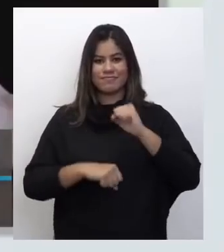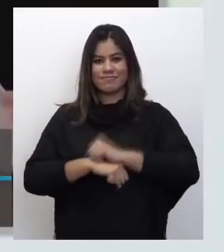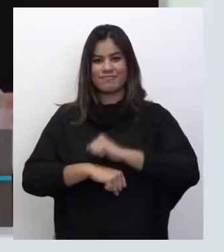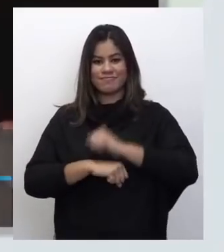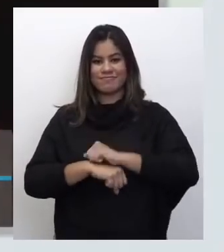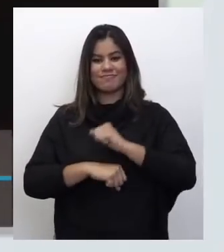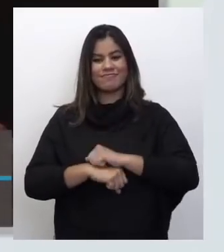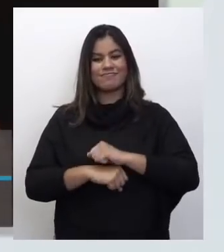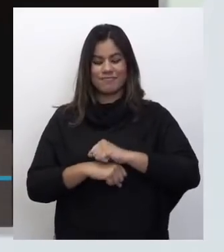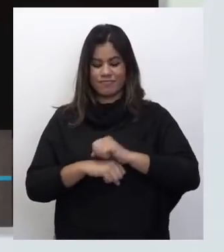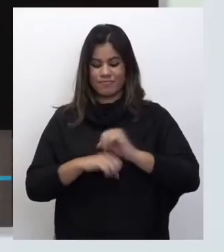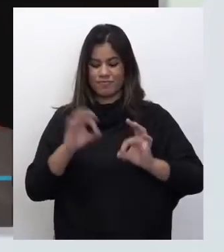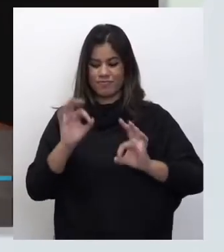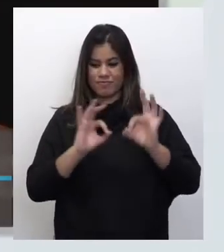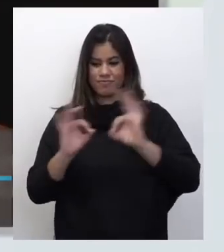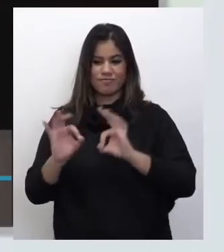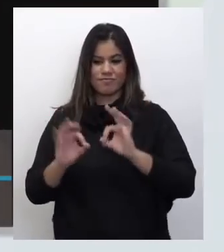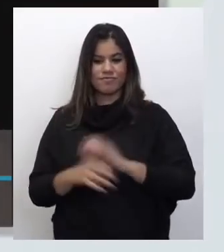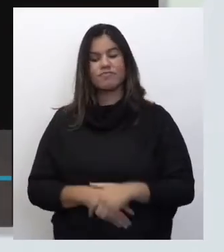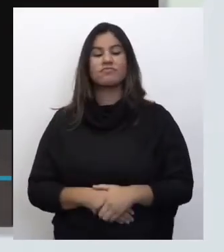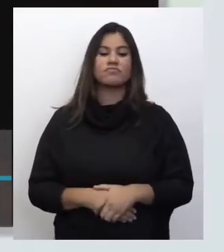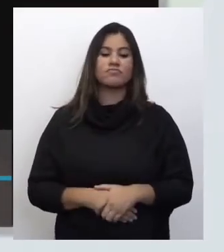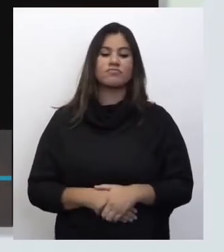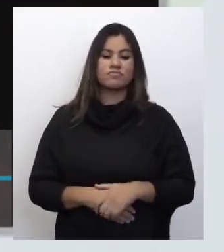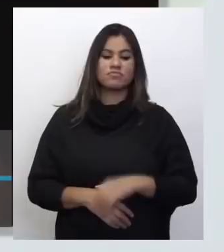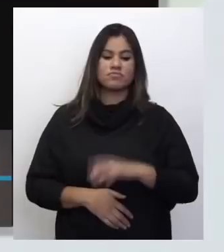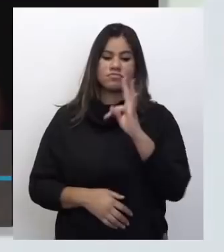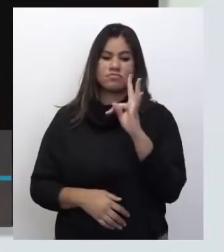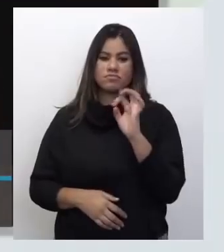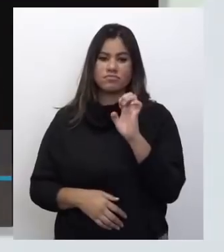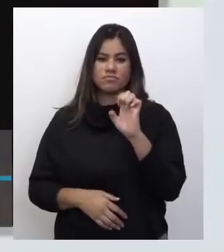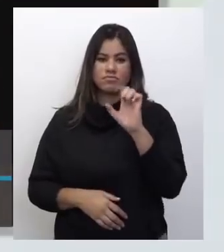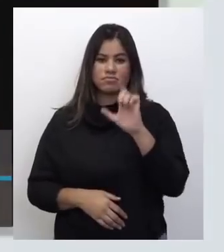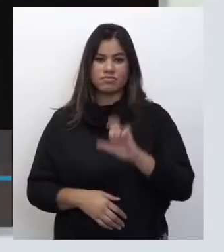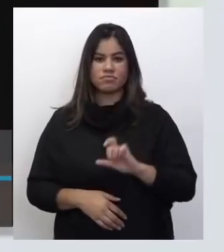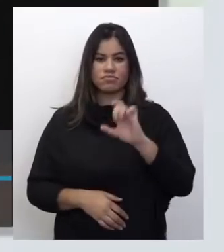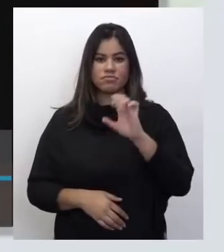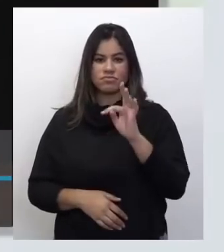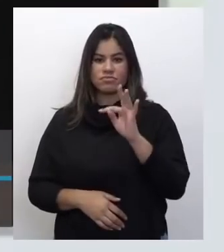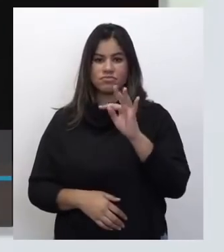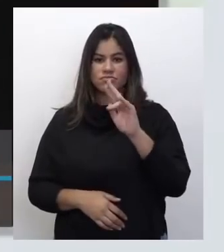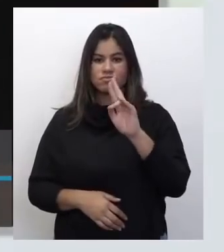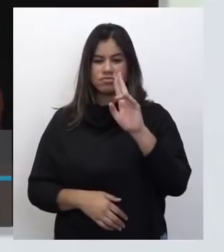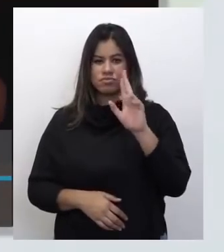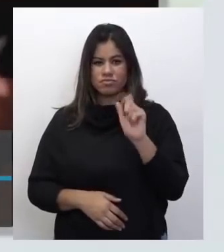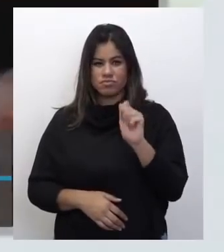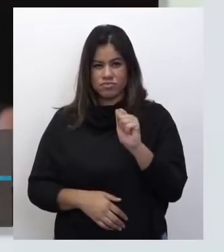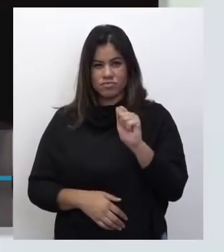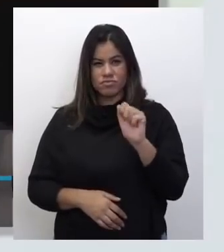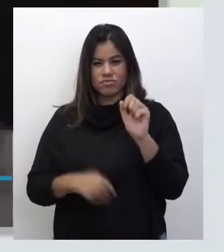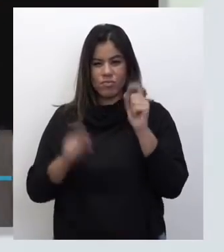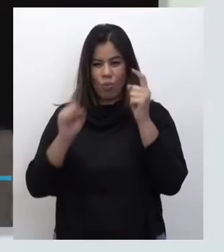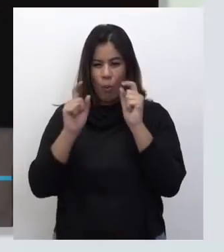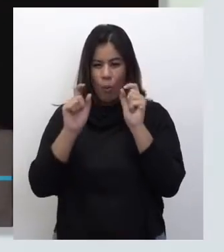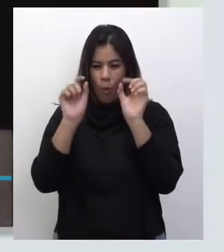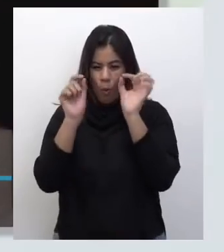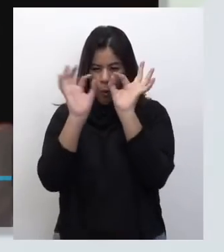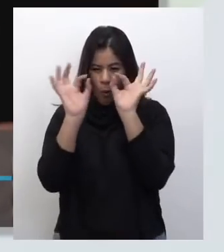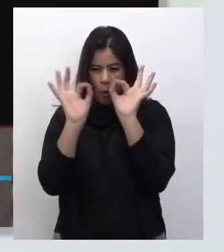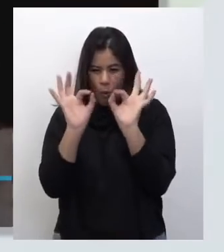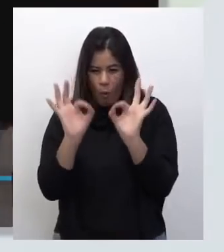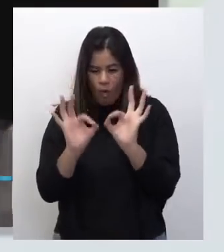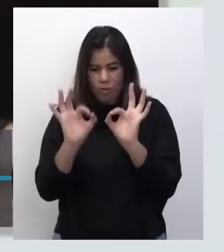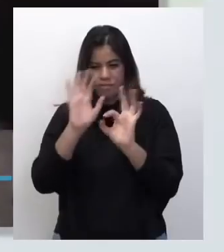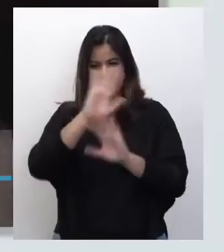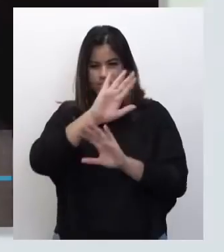hackeada. E uma textura que eu encontrei num caderno velho e eu acho que eu vou aproveitar ela para fazer de conta que é um